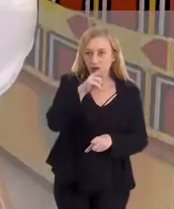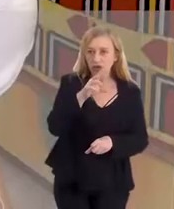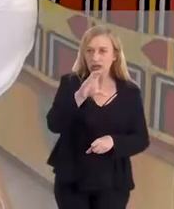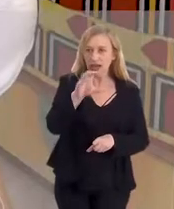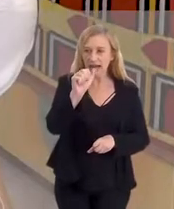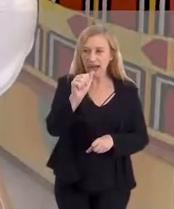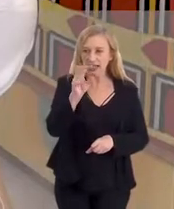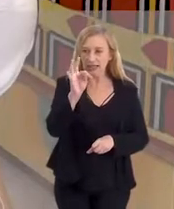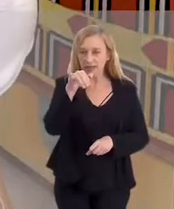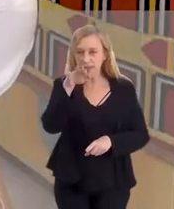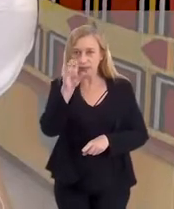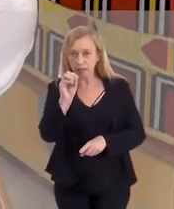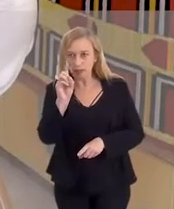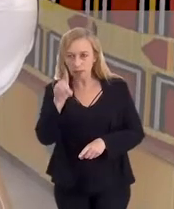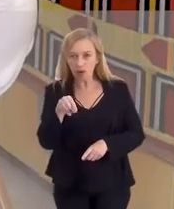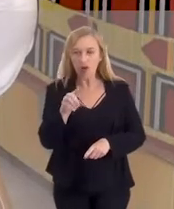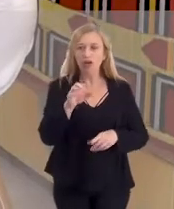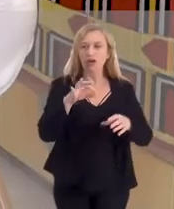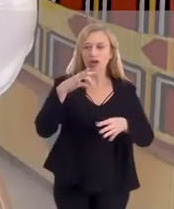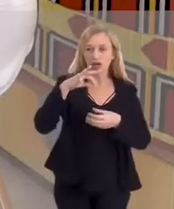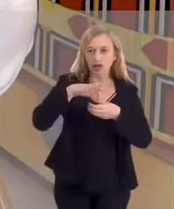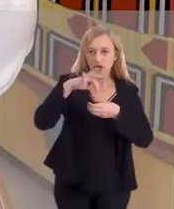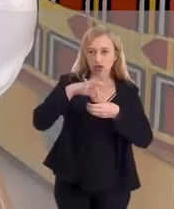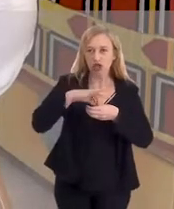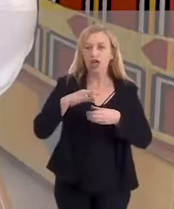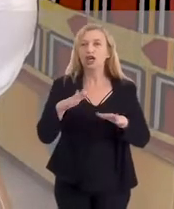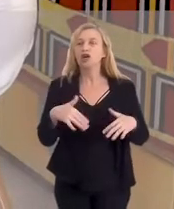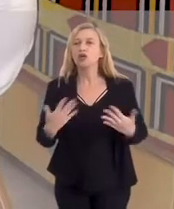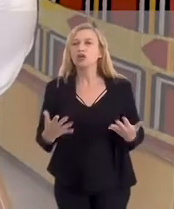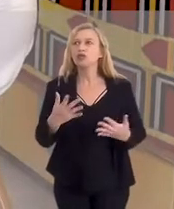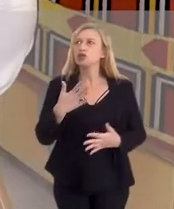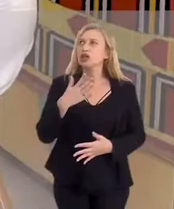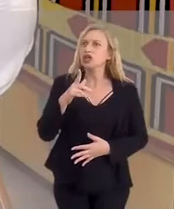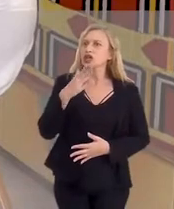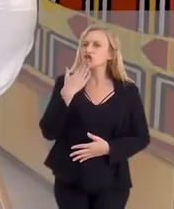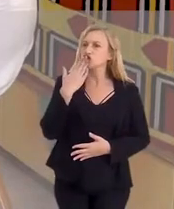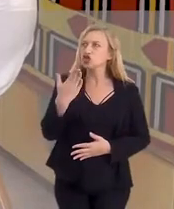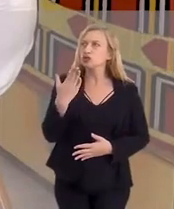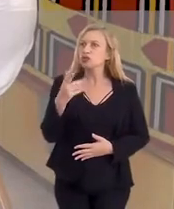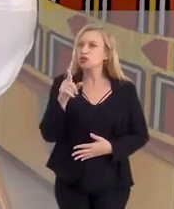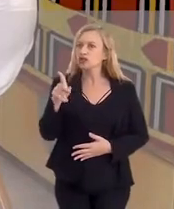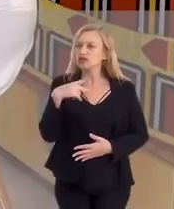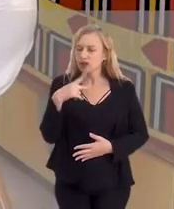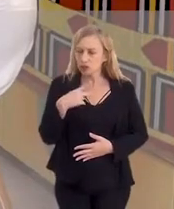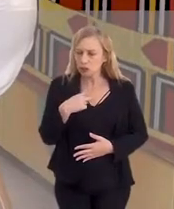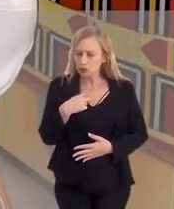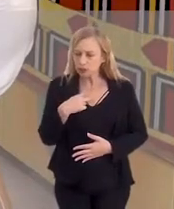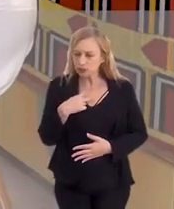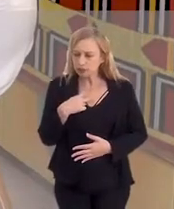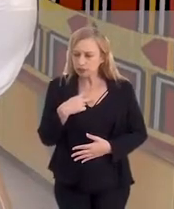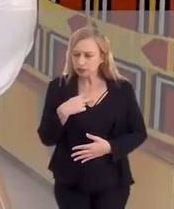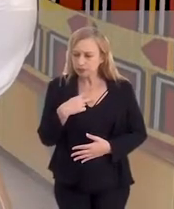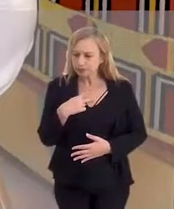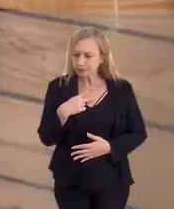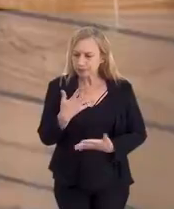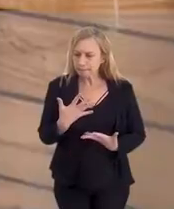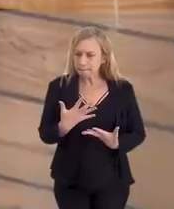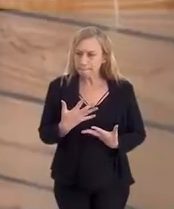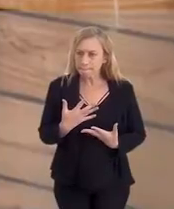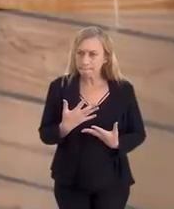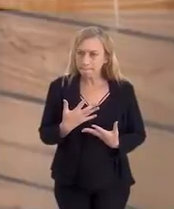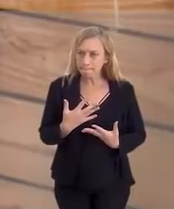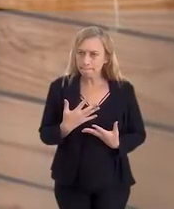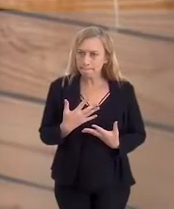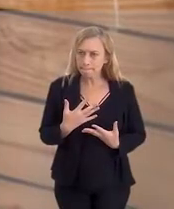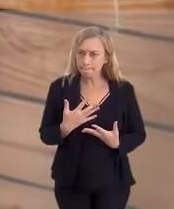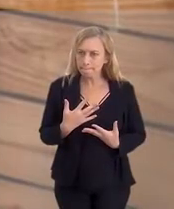mesmo do cachimbó são os chás. E quando tem algum tipo de, como você falou, quando existe algum